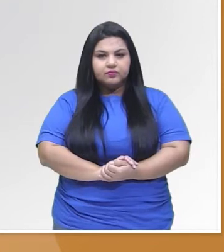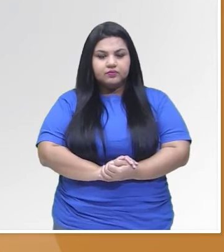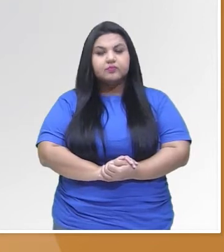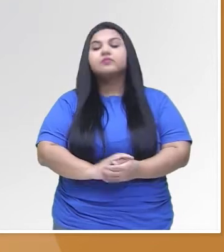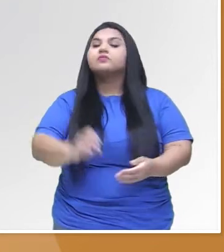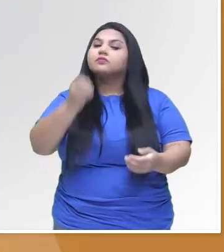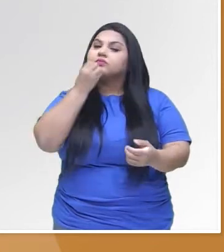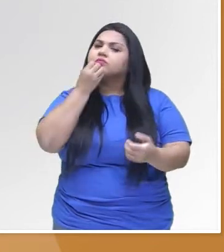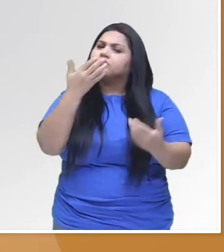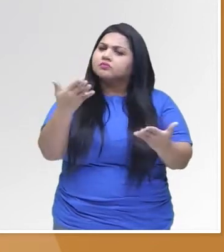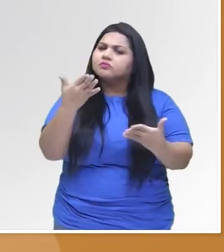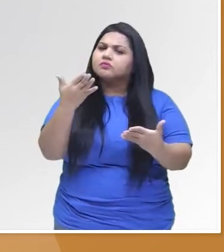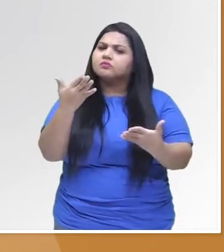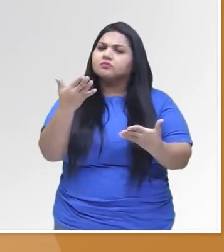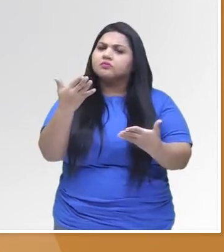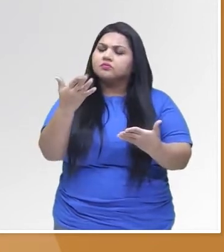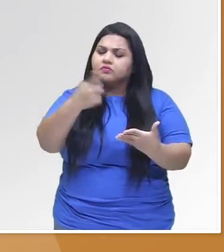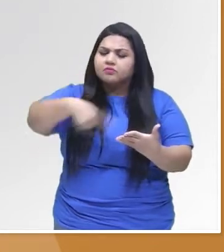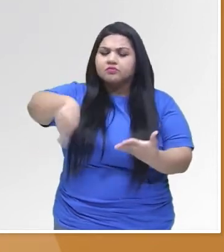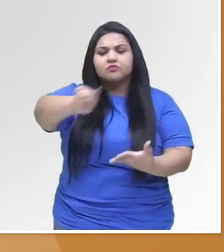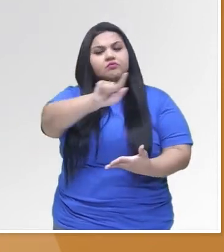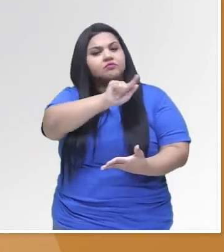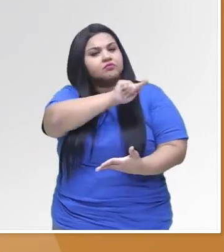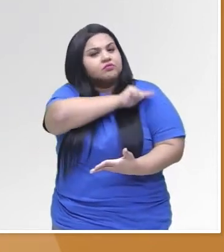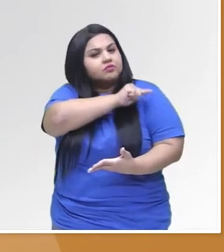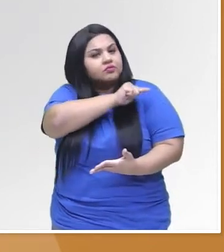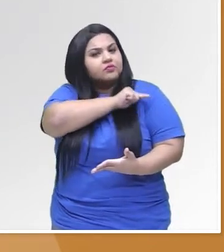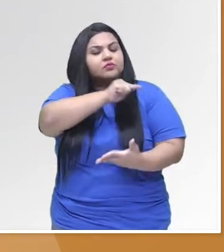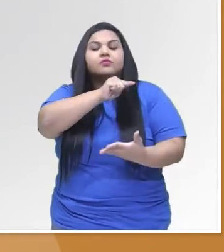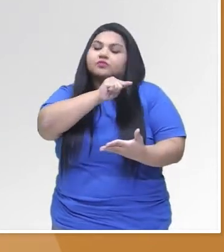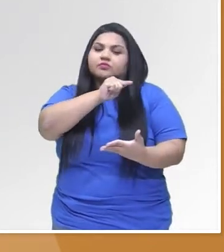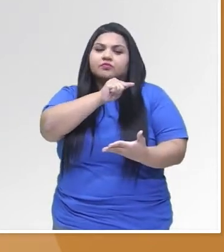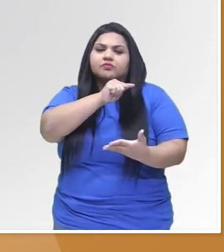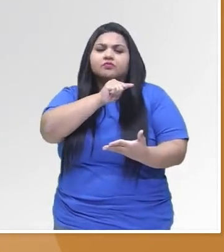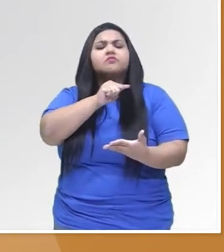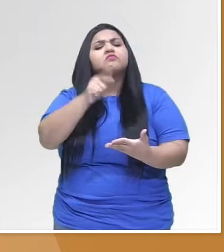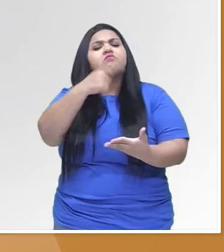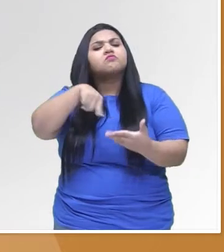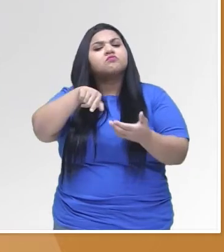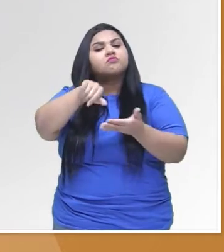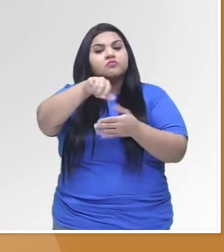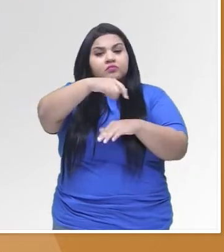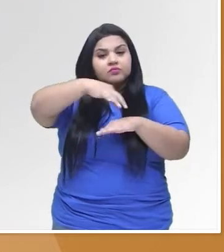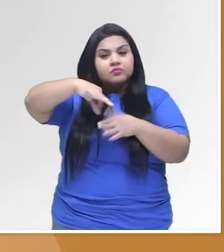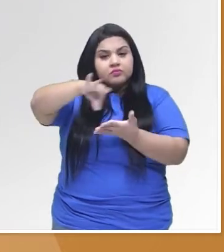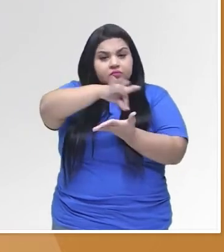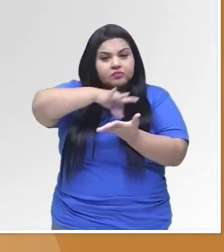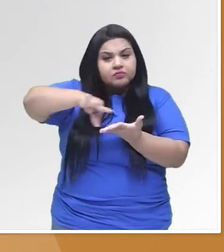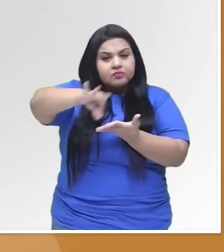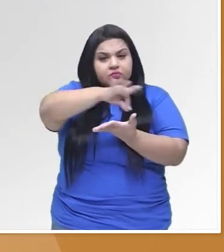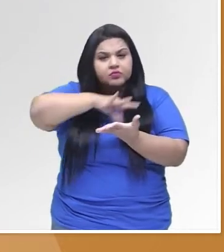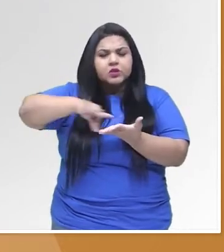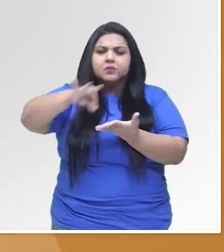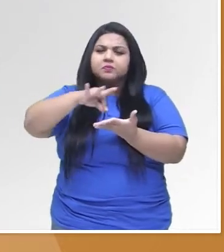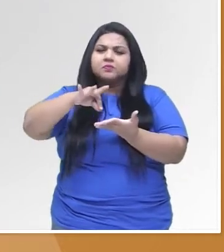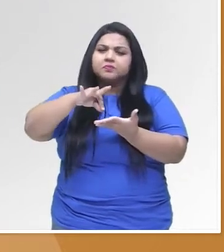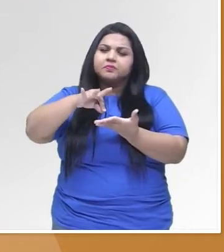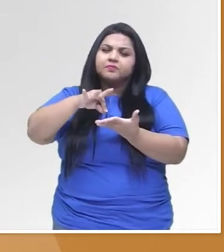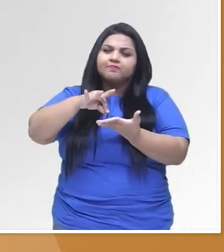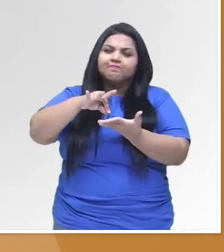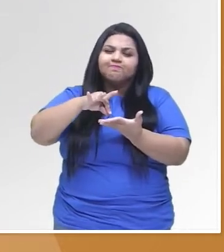Muito bem, pessoal do 7º ano aqui do Ensino Fundamental, do nosso Centro de Mídias. Minha cordial saudação a todos vocês que